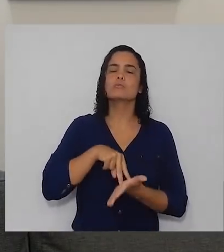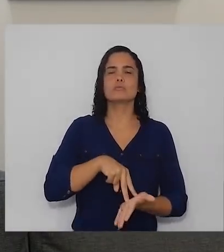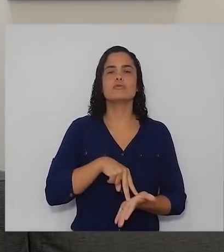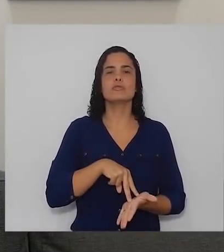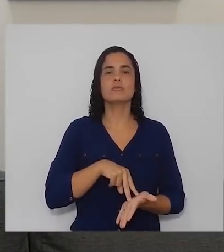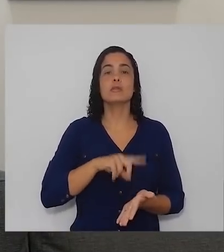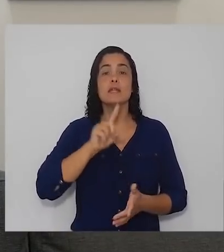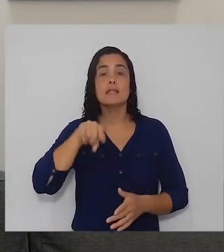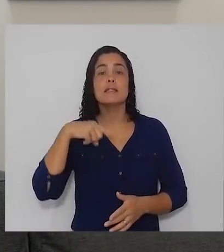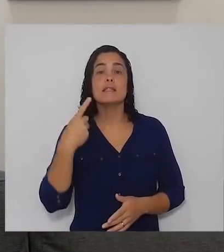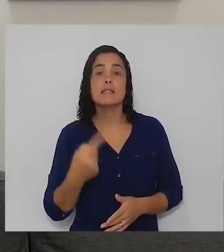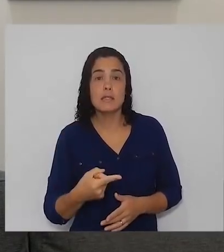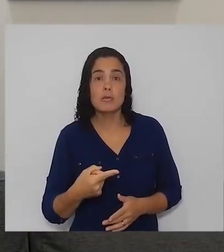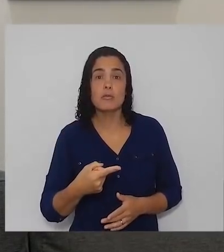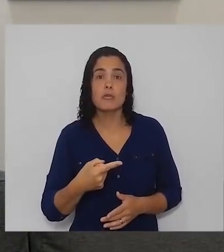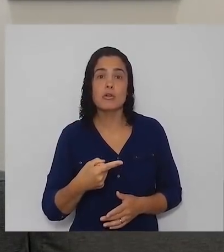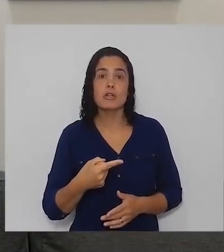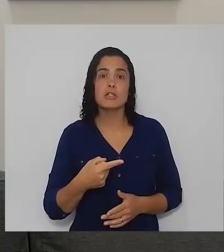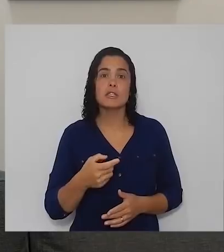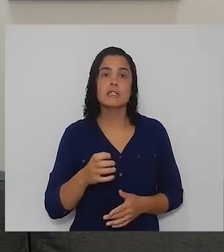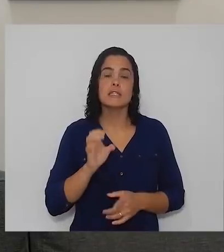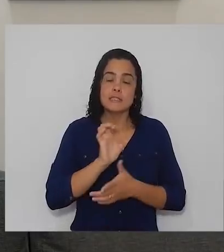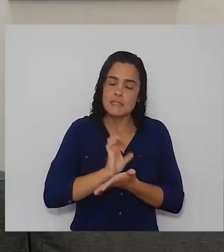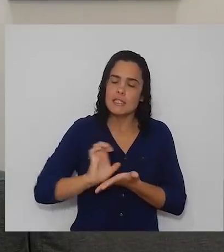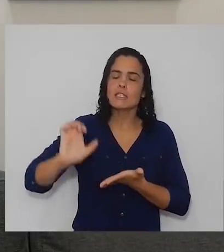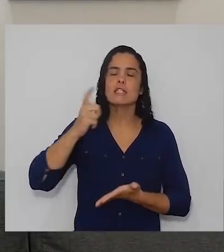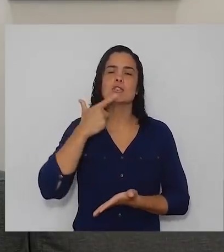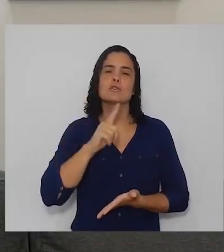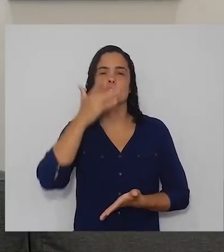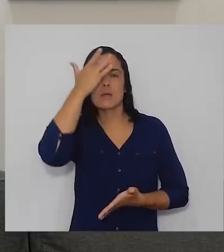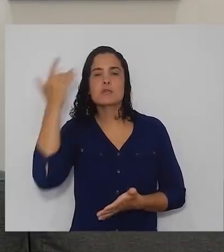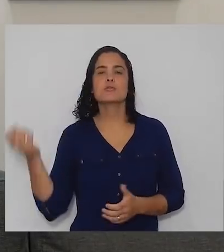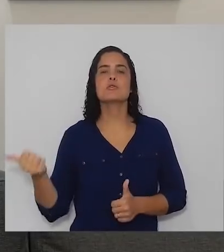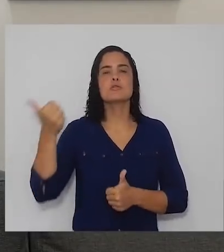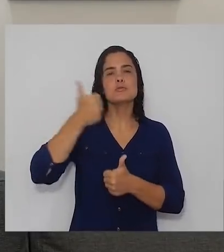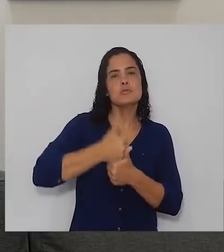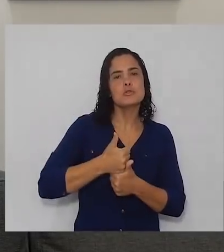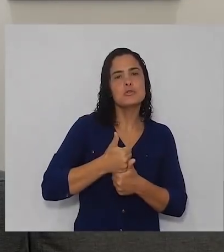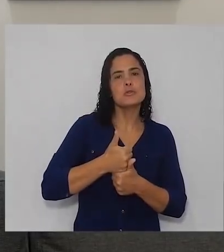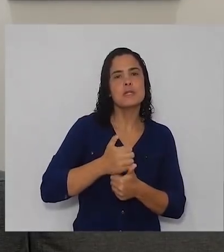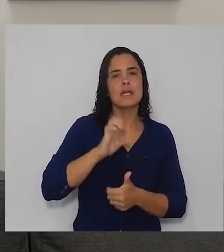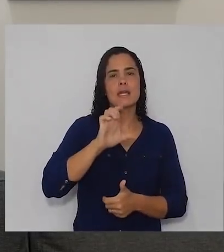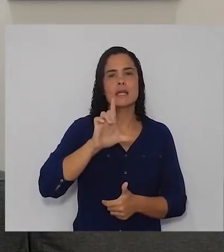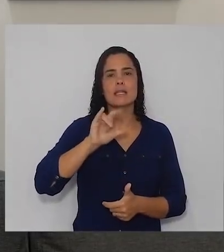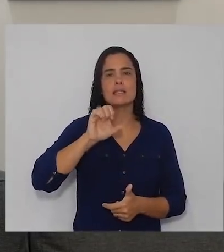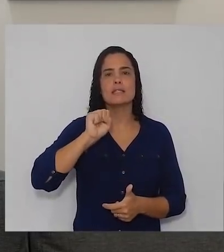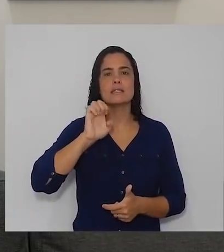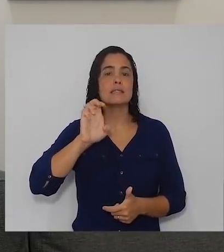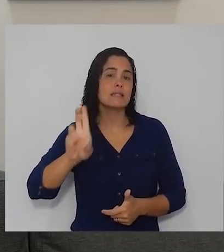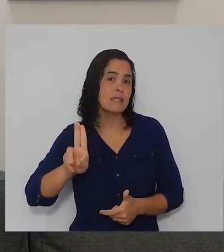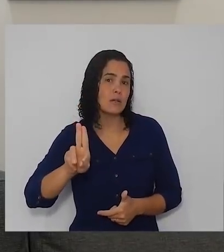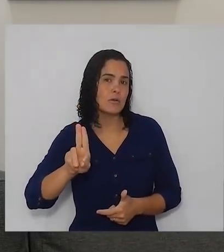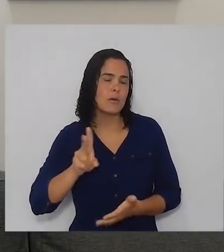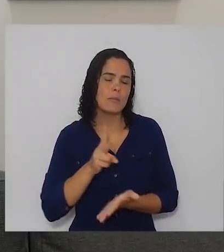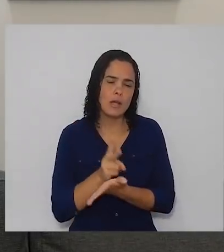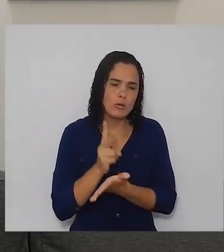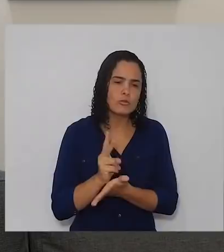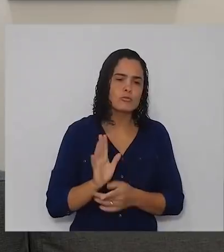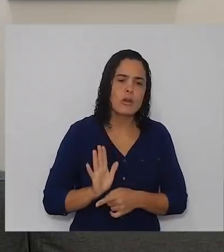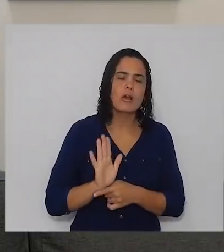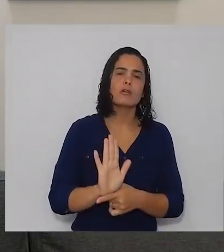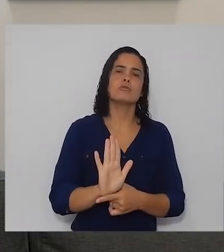de Deus, dirigindo a história do seu povo. Então a gente vai entender que neste tempo onde o riacho